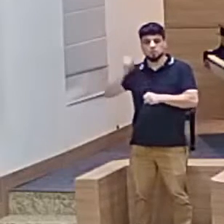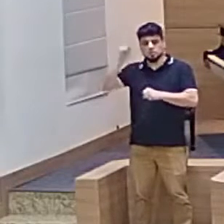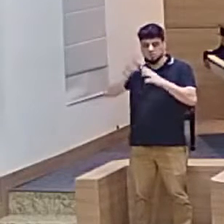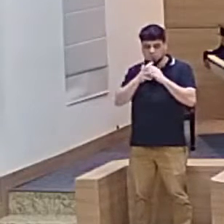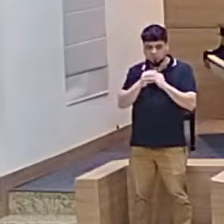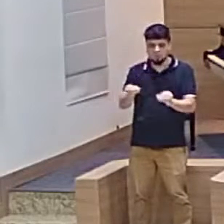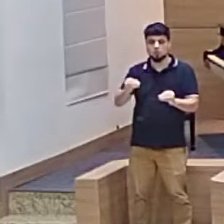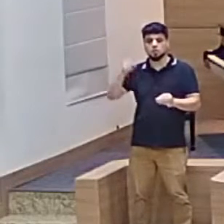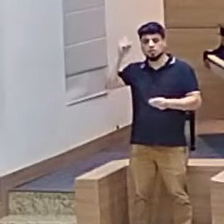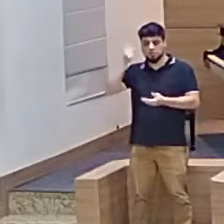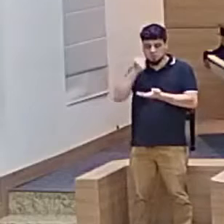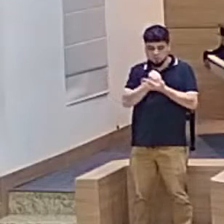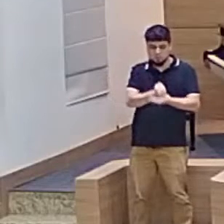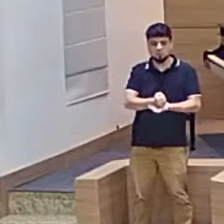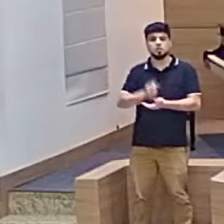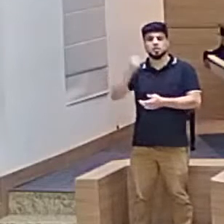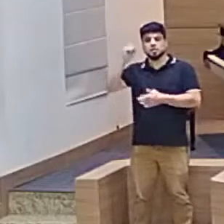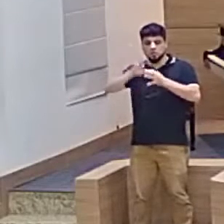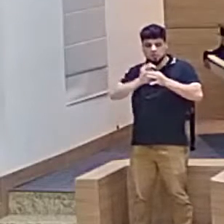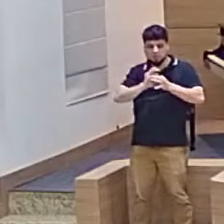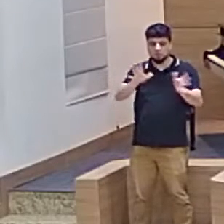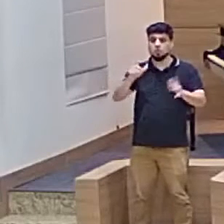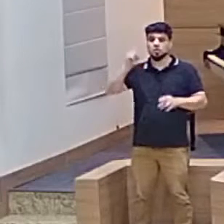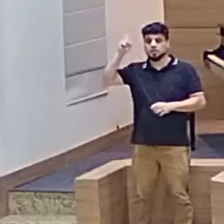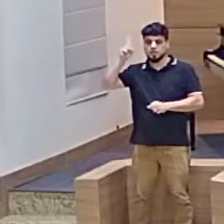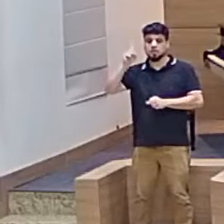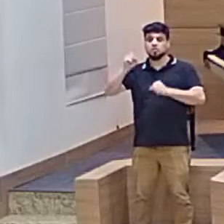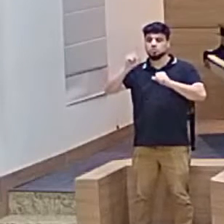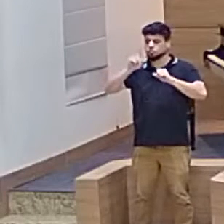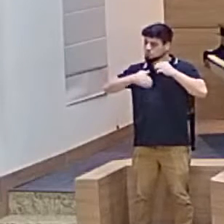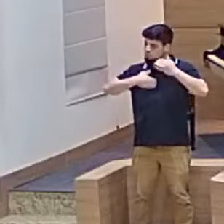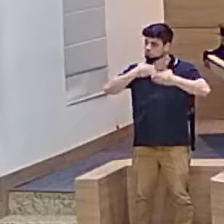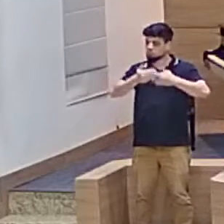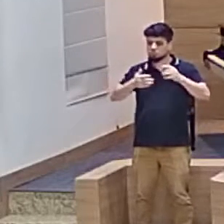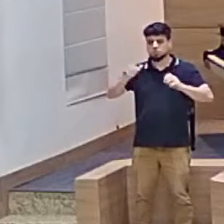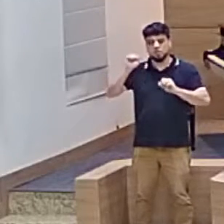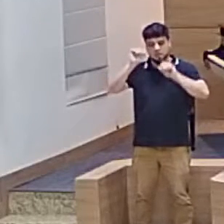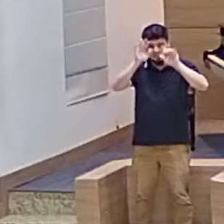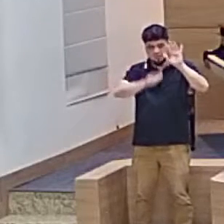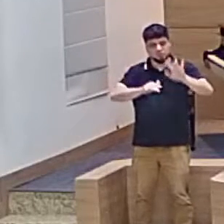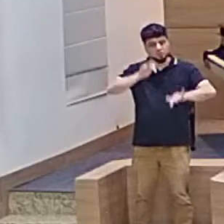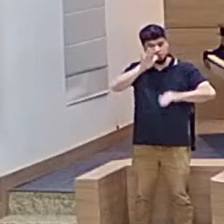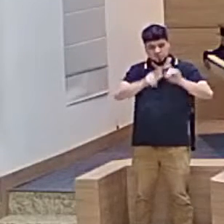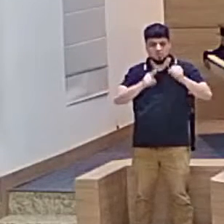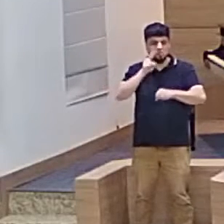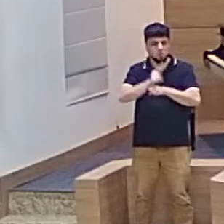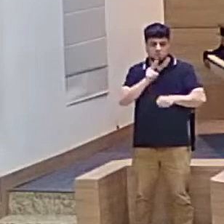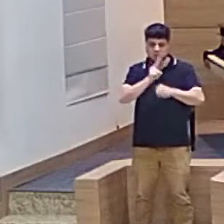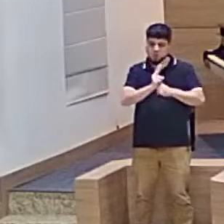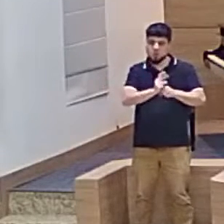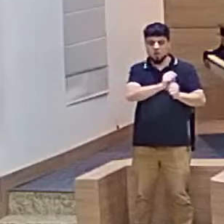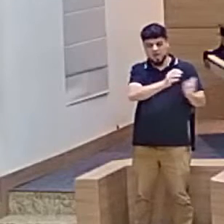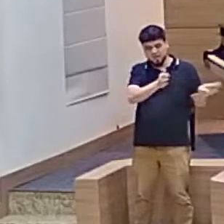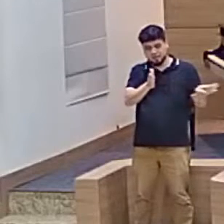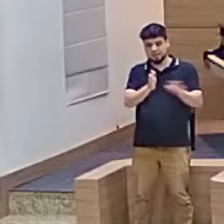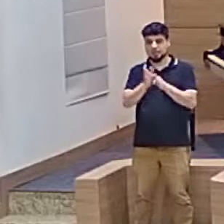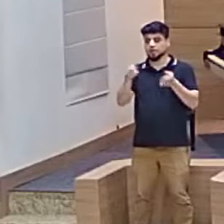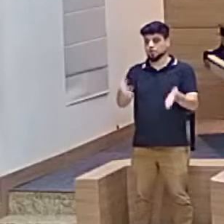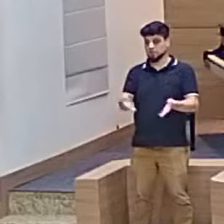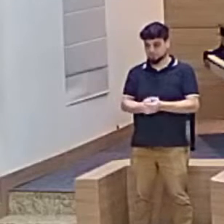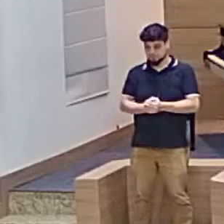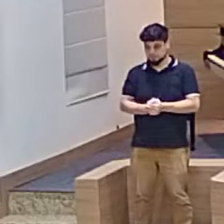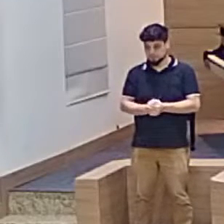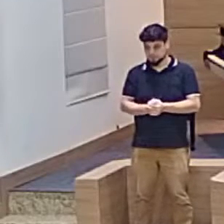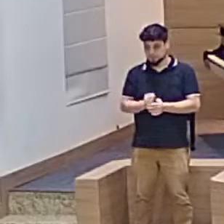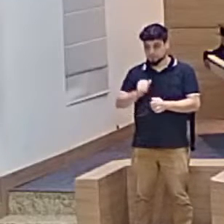como Deus livrou como Deus trouxe vocês até aqui é isso que Josué tá querendo mostrar Josué tá